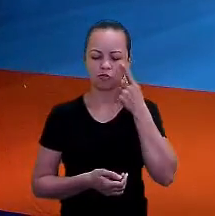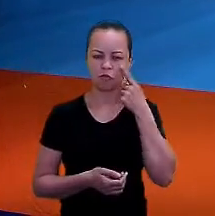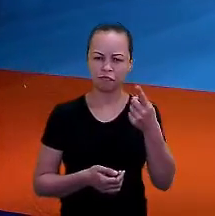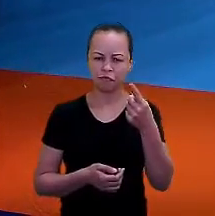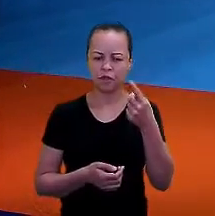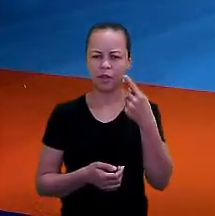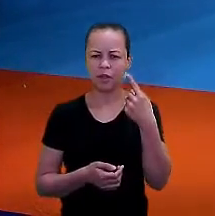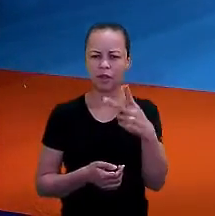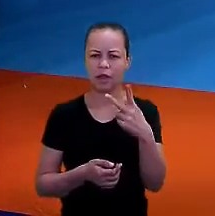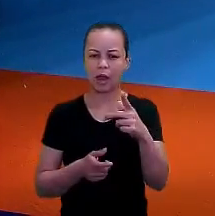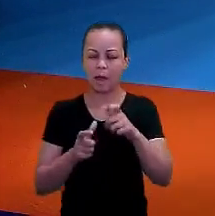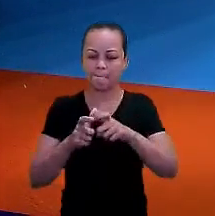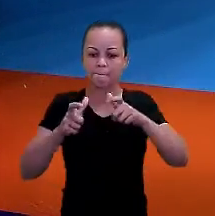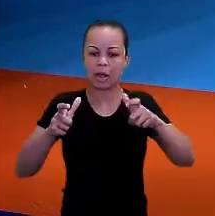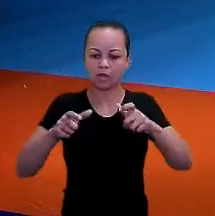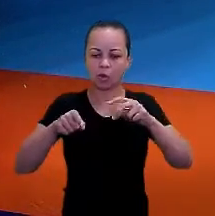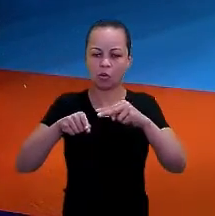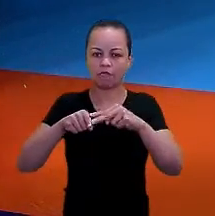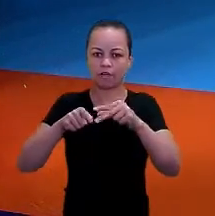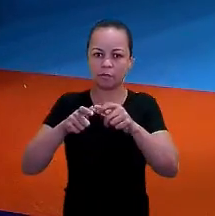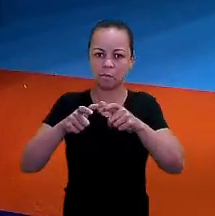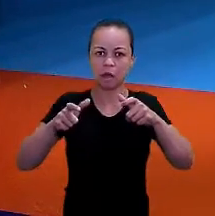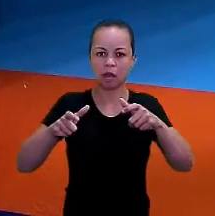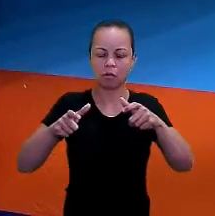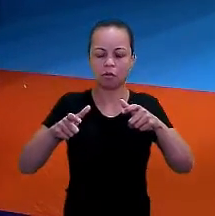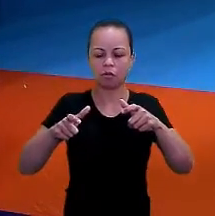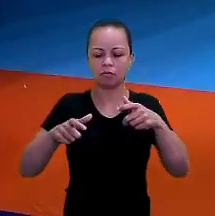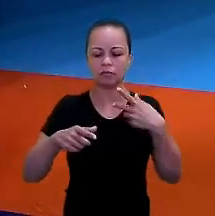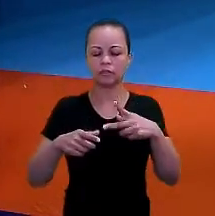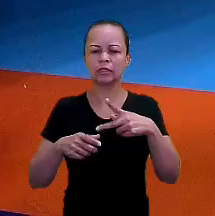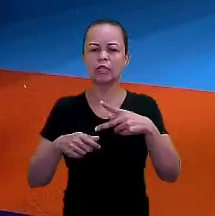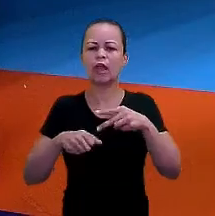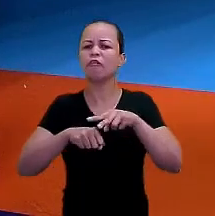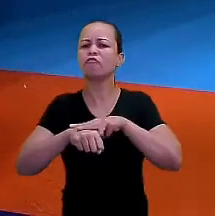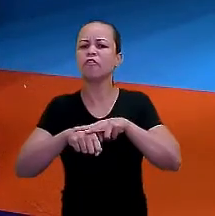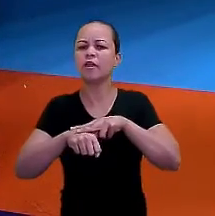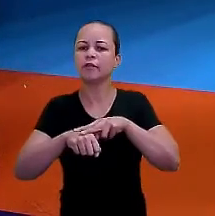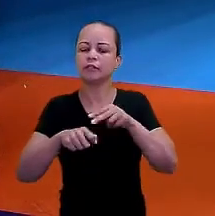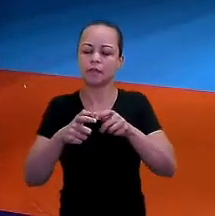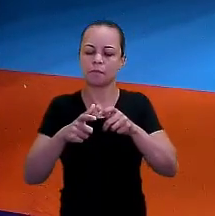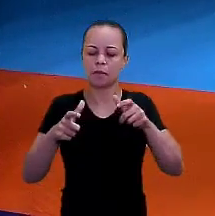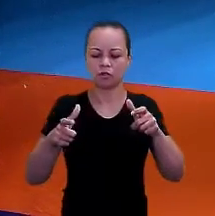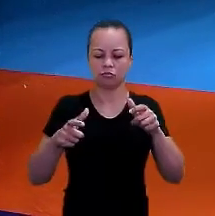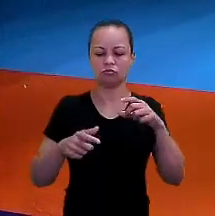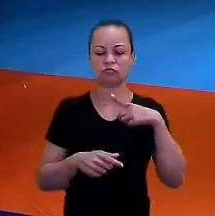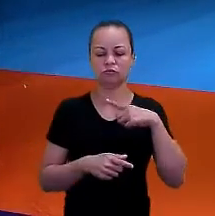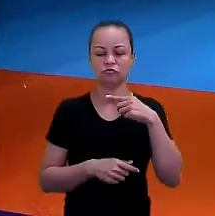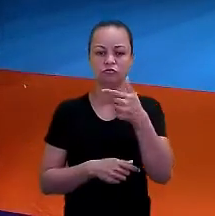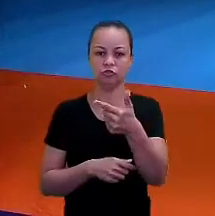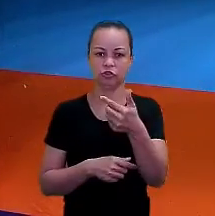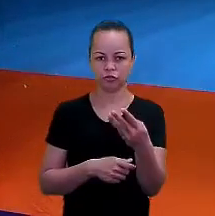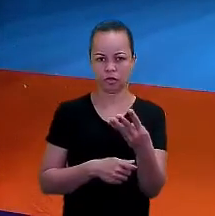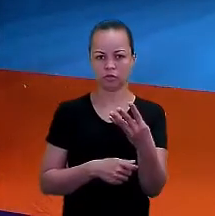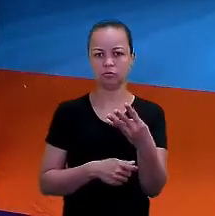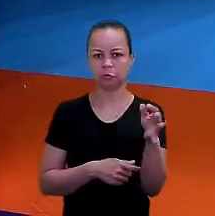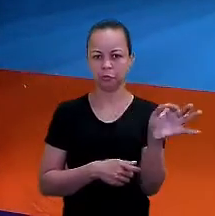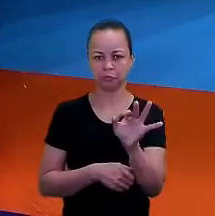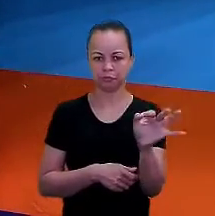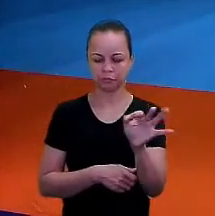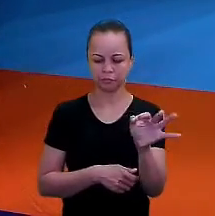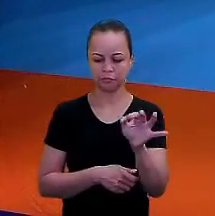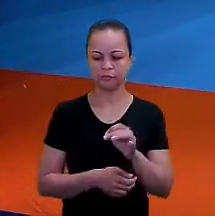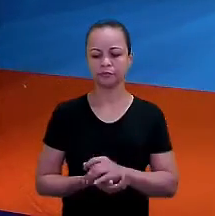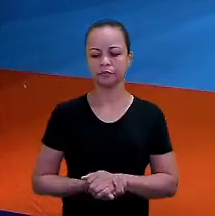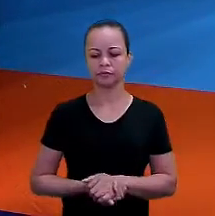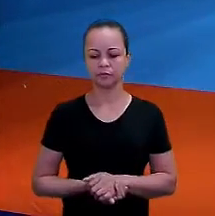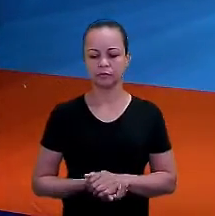já identifiquei que a verde tem a porcentagem maior, tá com 24%. Então,